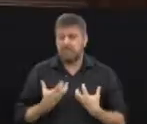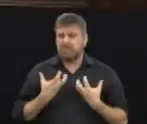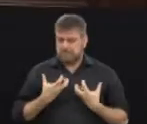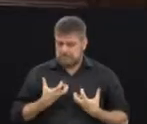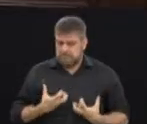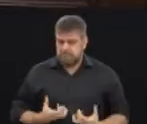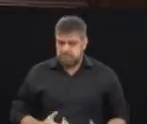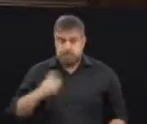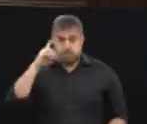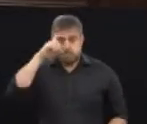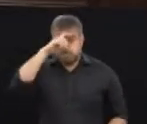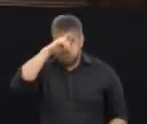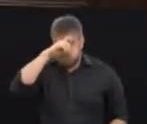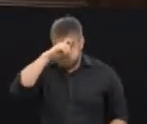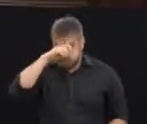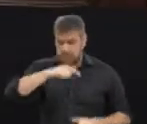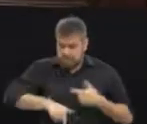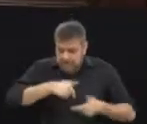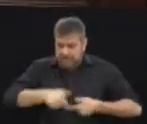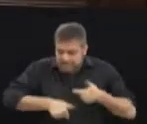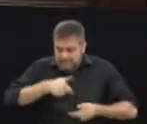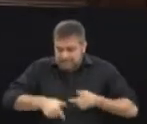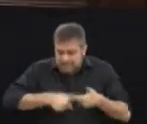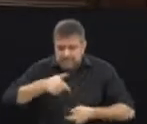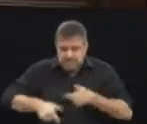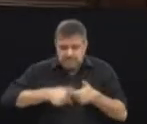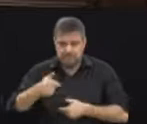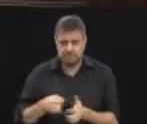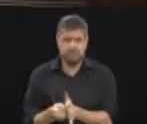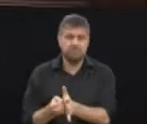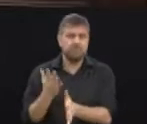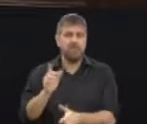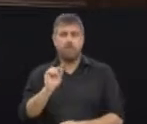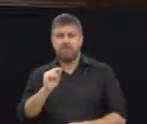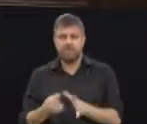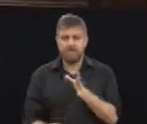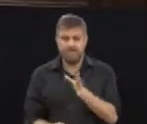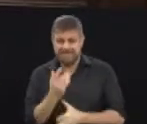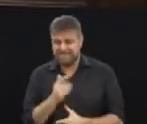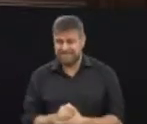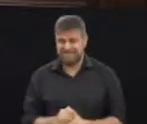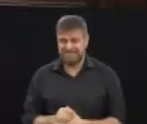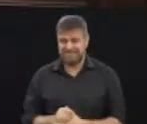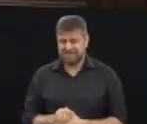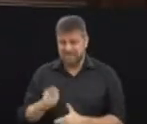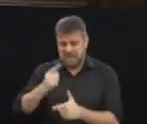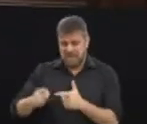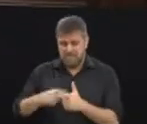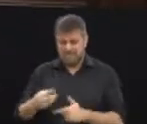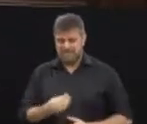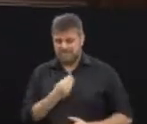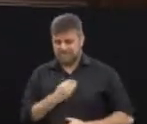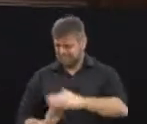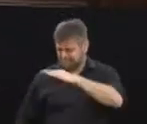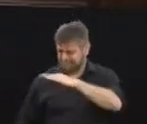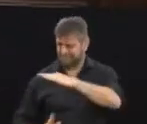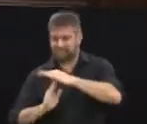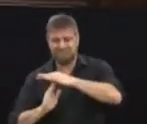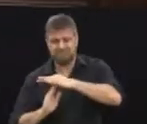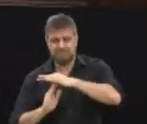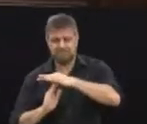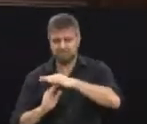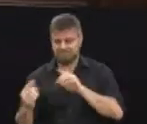trabalho estressante, é uma carga horária pesada, e muitas vezes você lida com situações limites, com